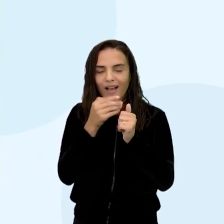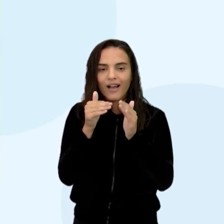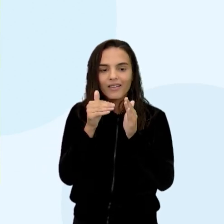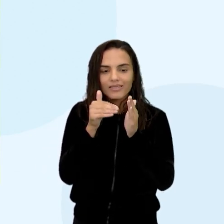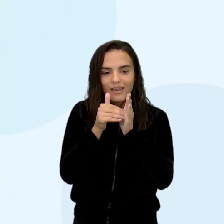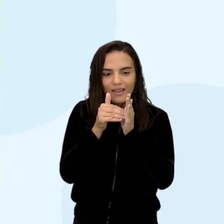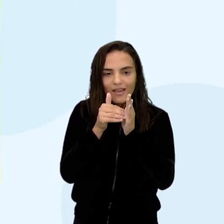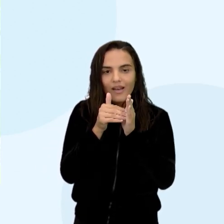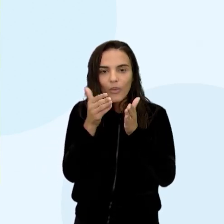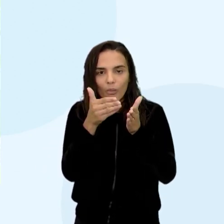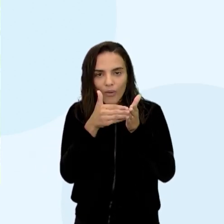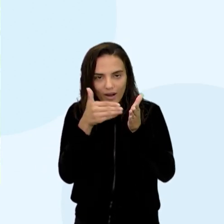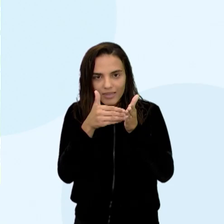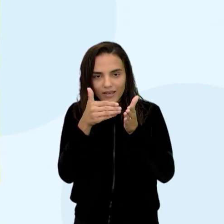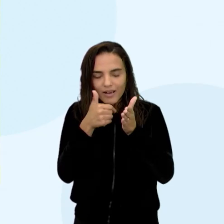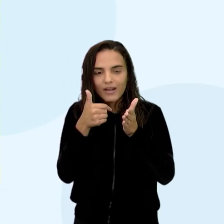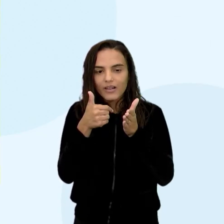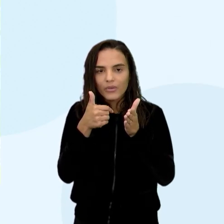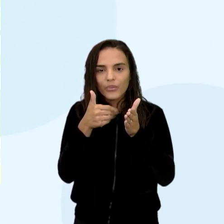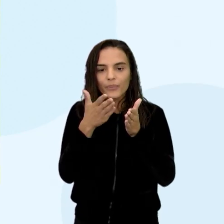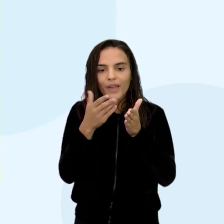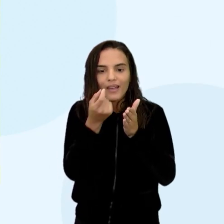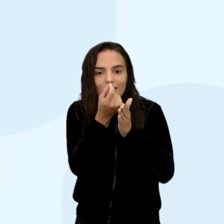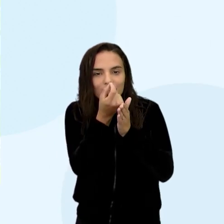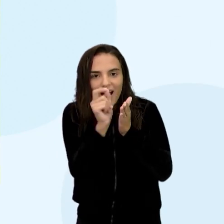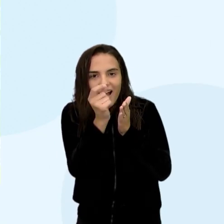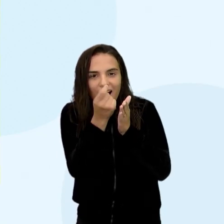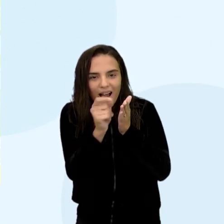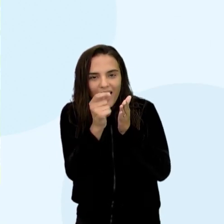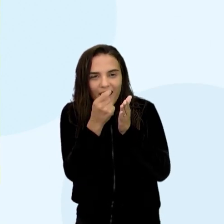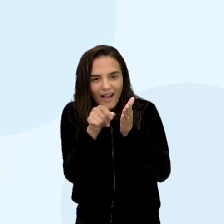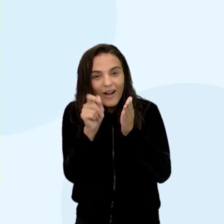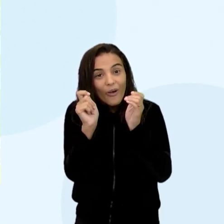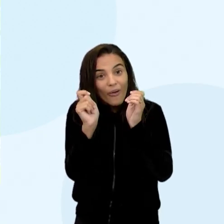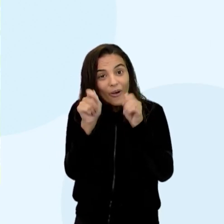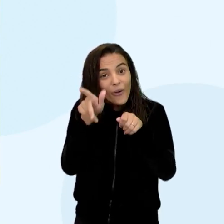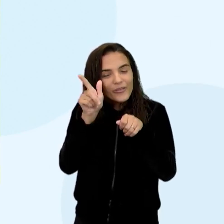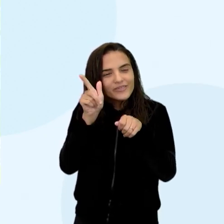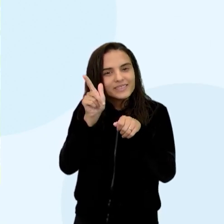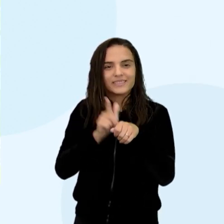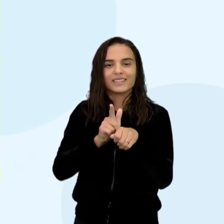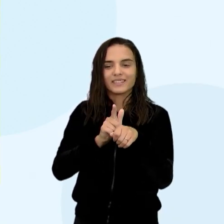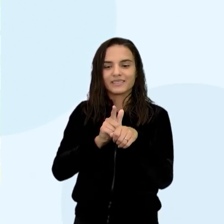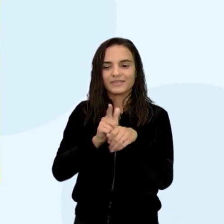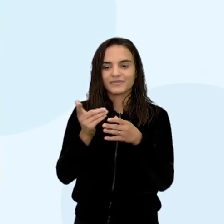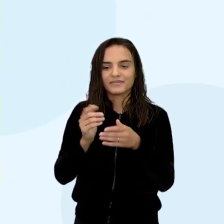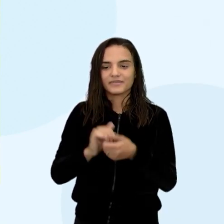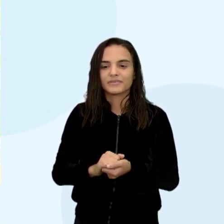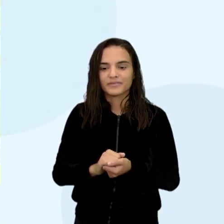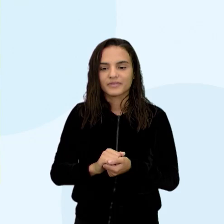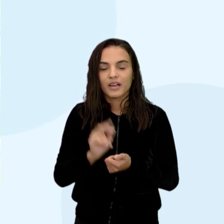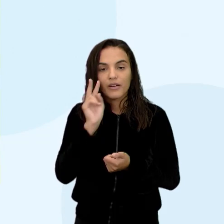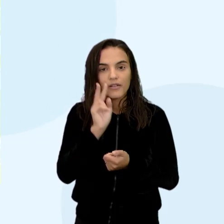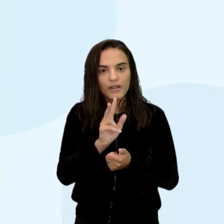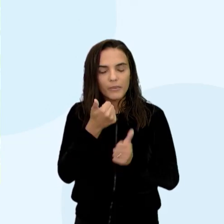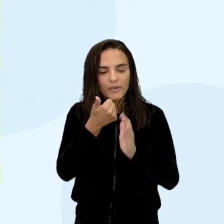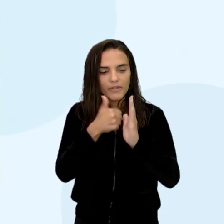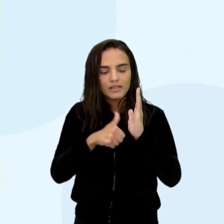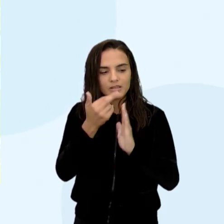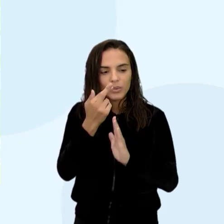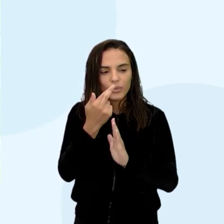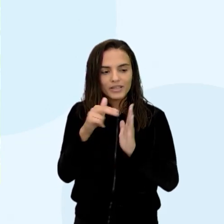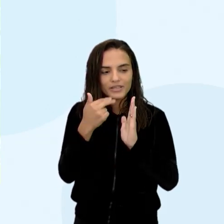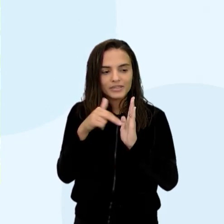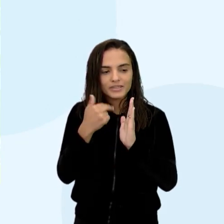o caderno e ele marca. Se o professor precisa no horário, na questão de uma avaliação, o registro